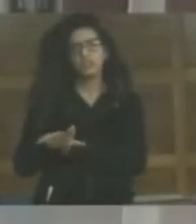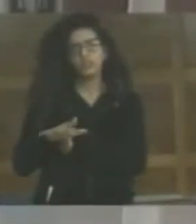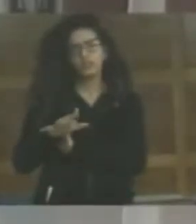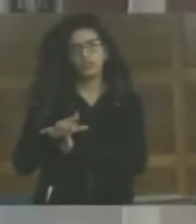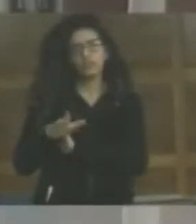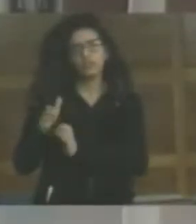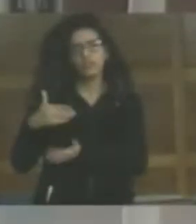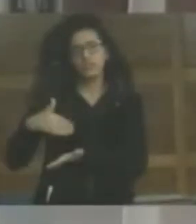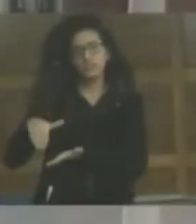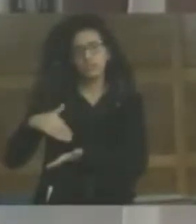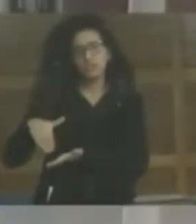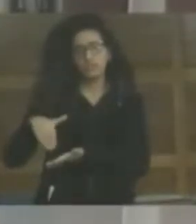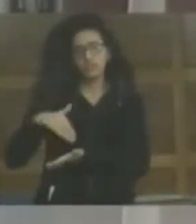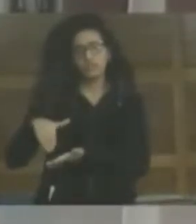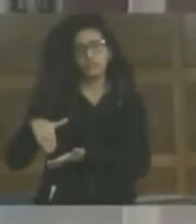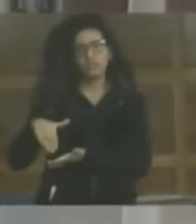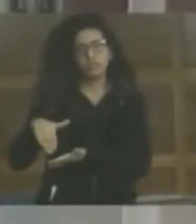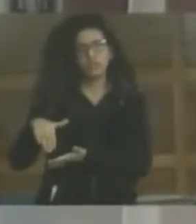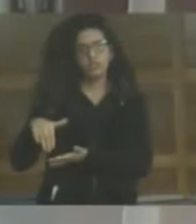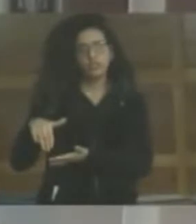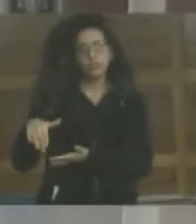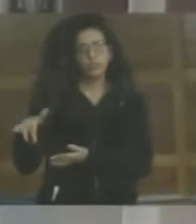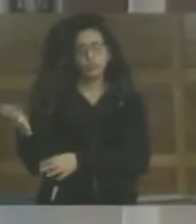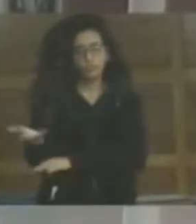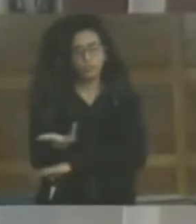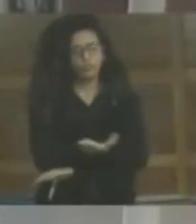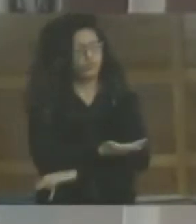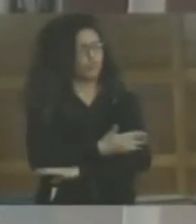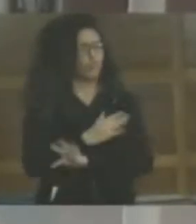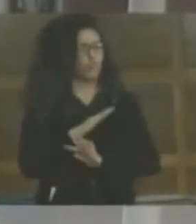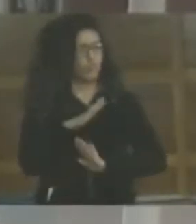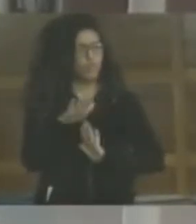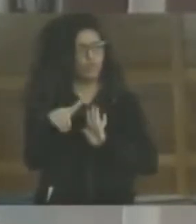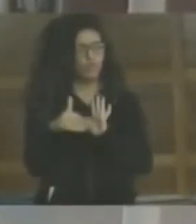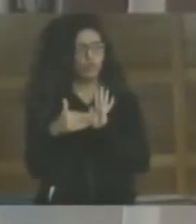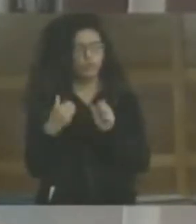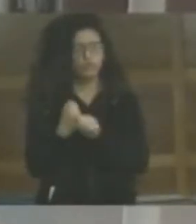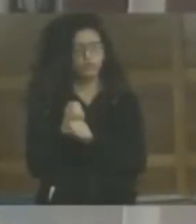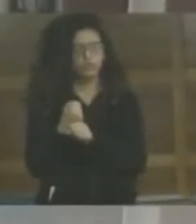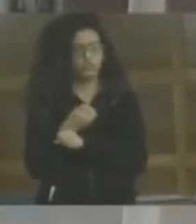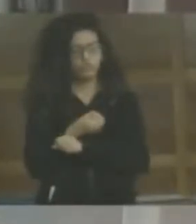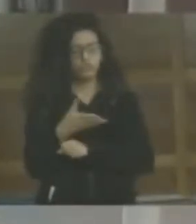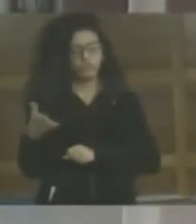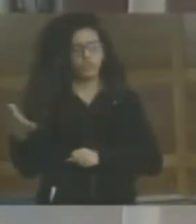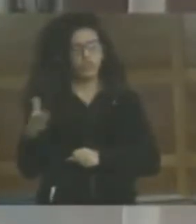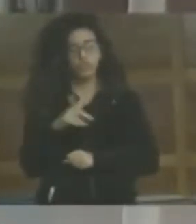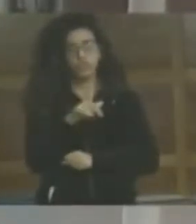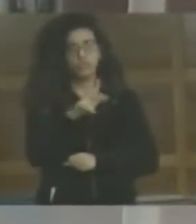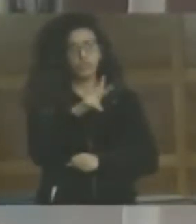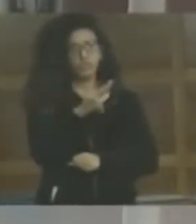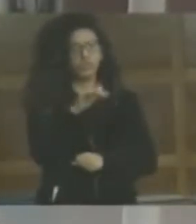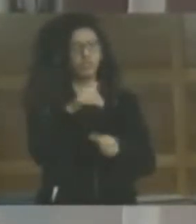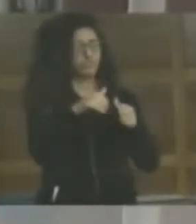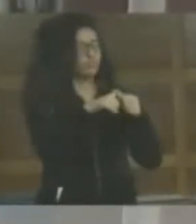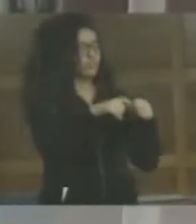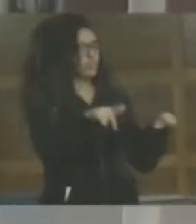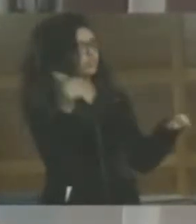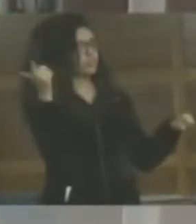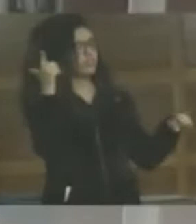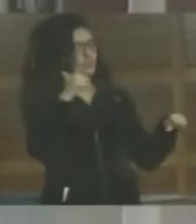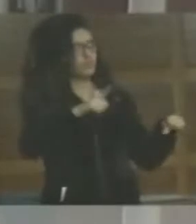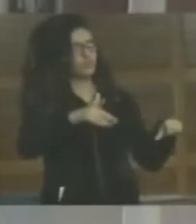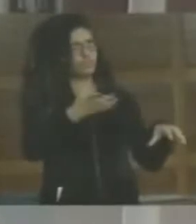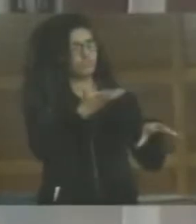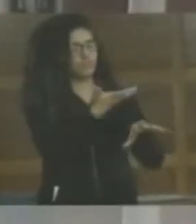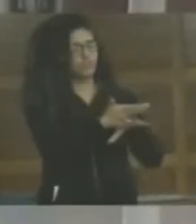Jardins, todo reformado, vai ser de novo fixado em frente à escola Santos Dumont, onde aquela praça está sendo